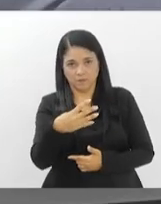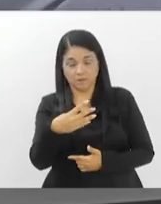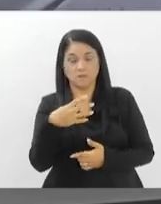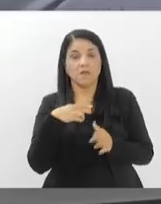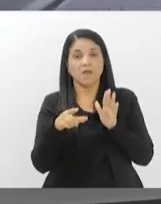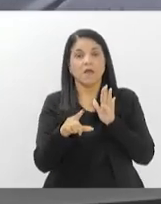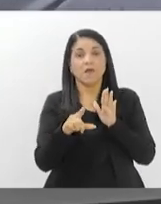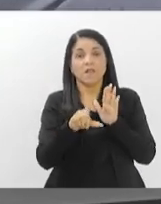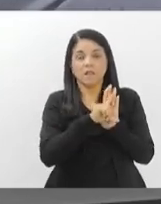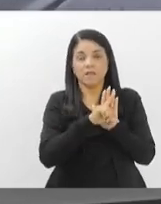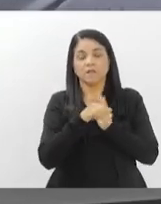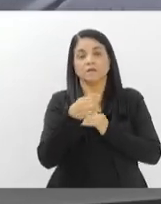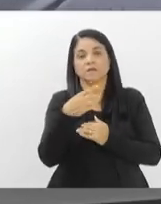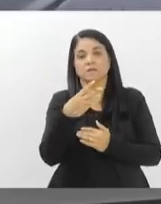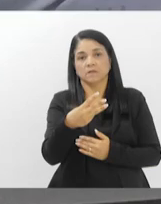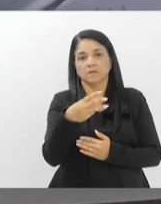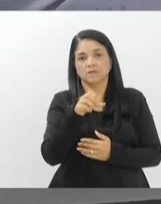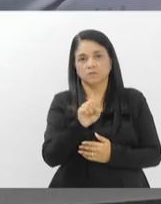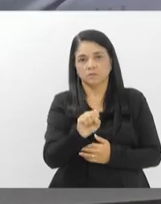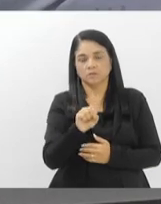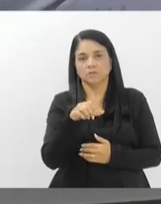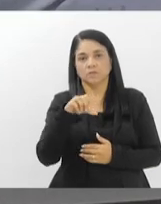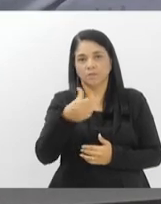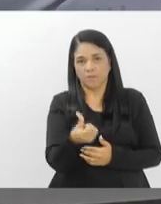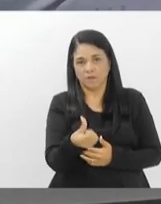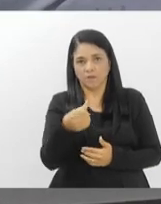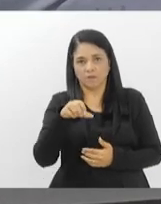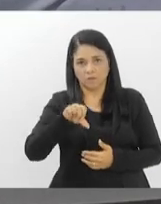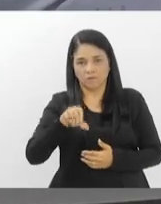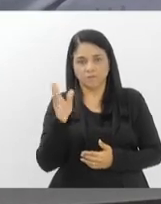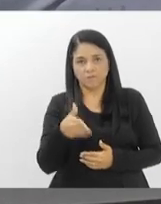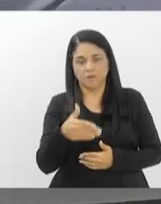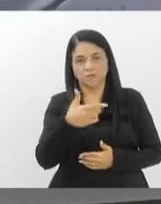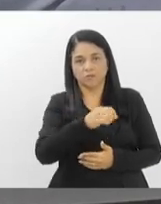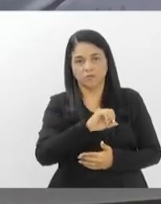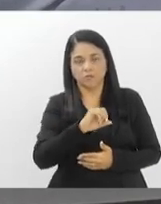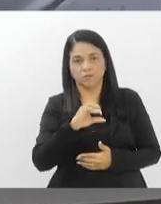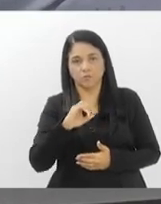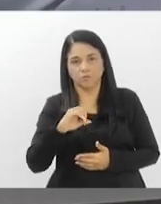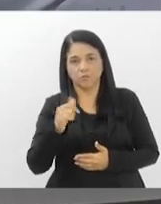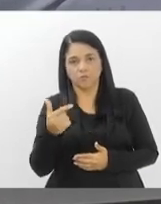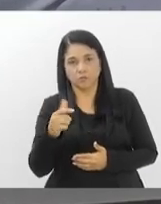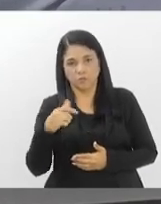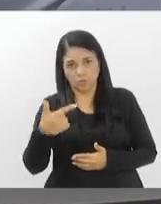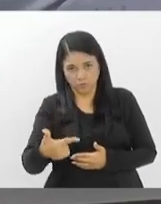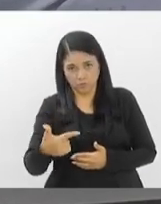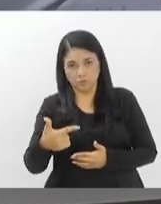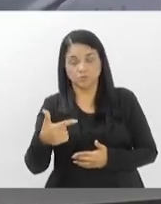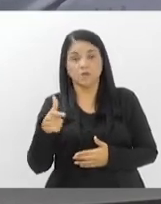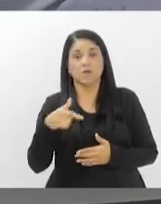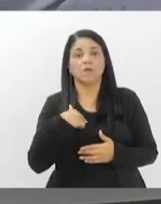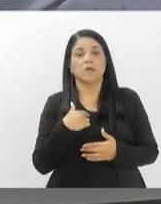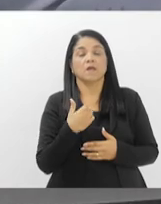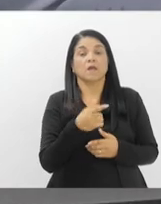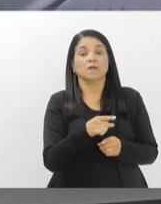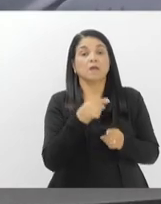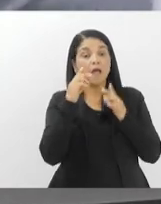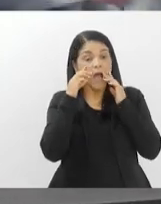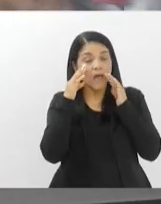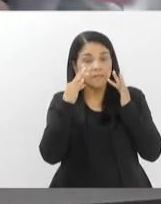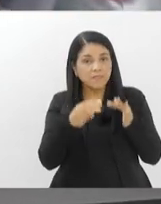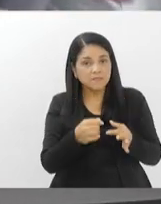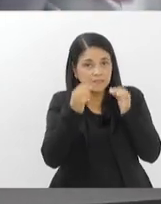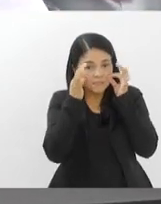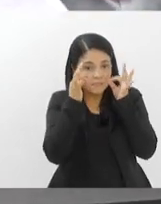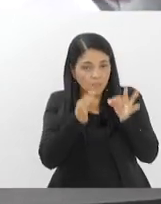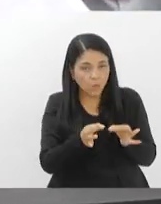lei 3869 de 2002. A 6468 dispõe sobre a atenção especial